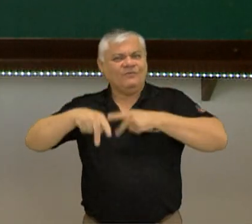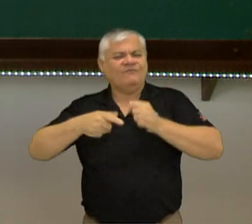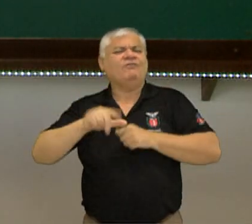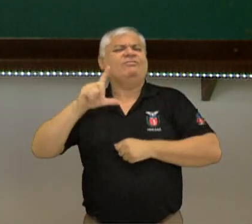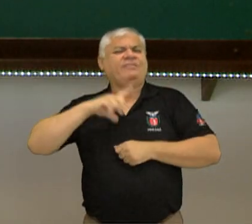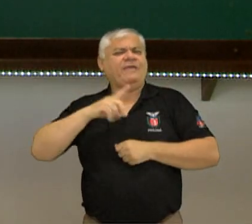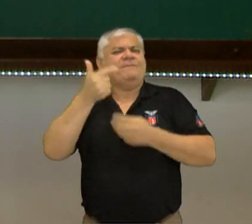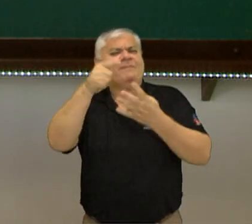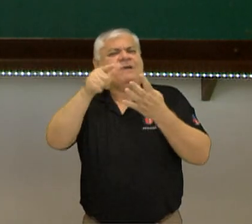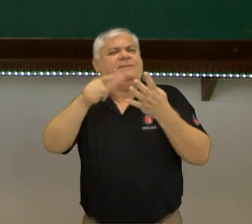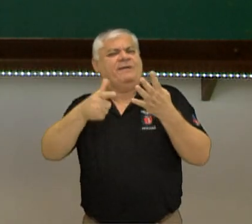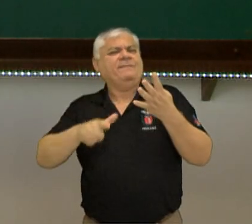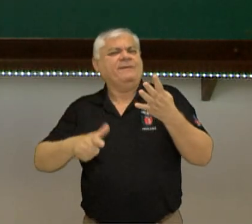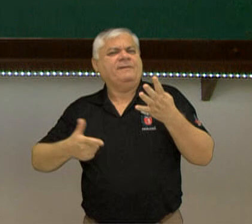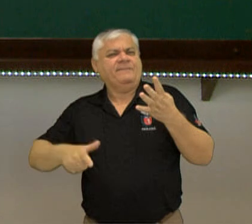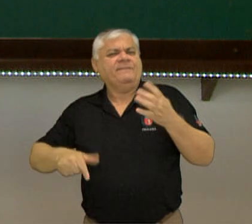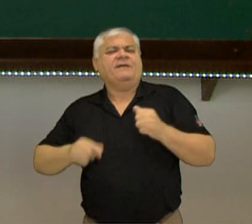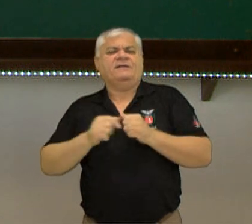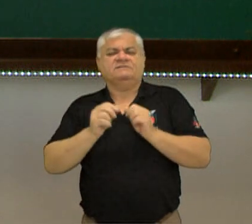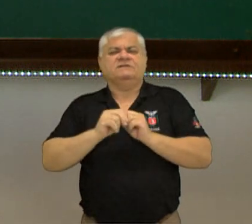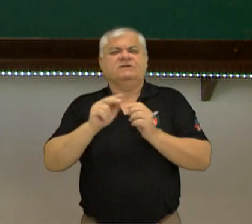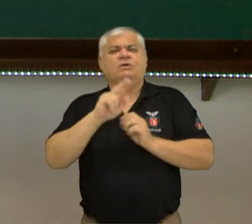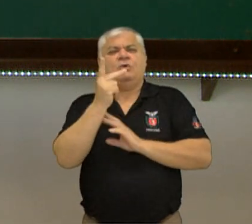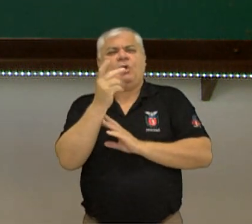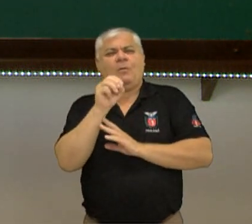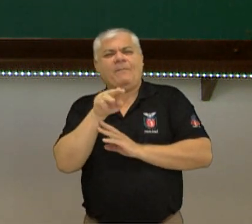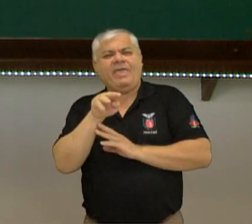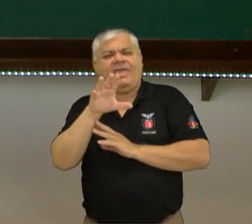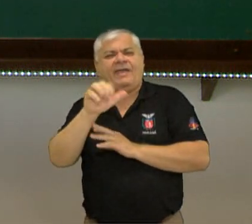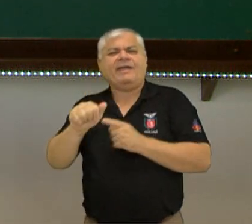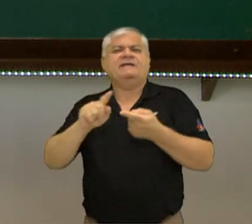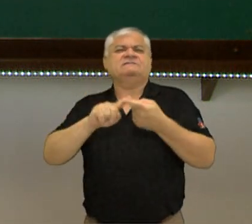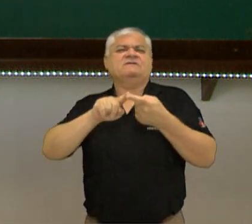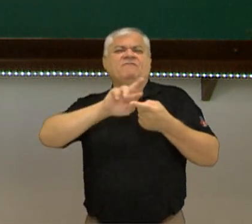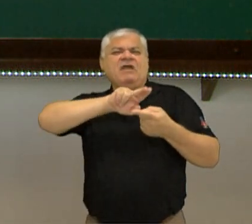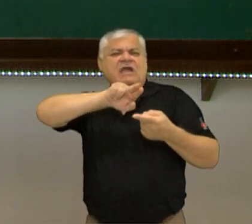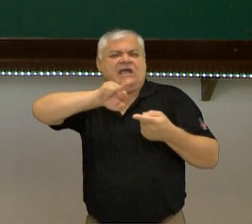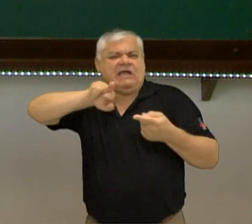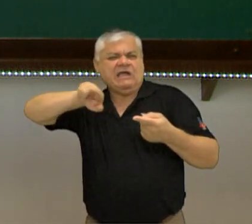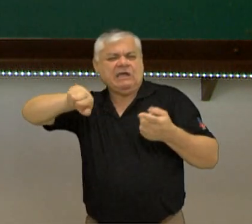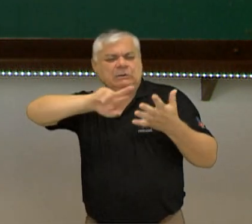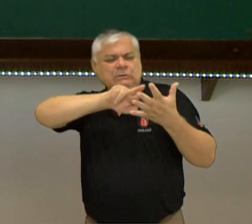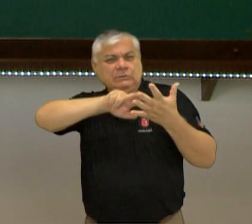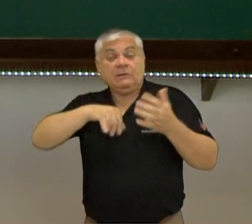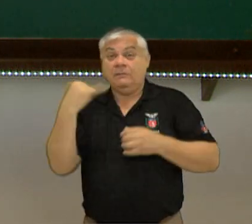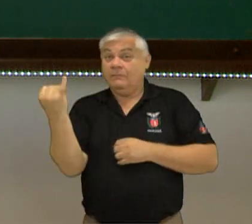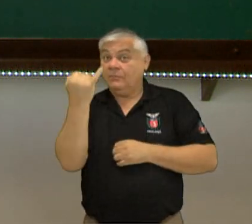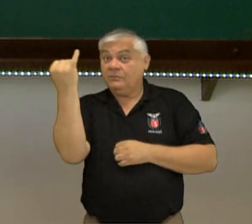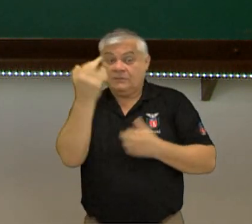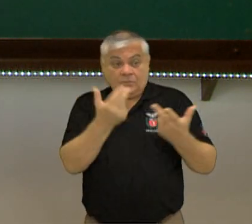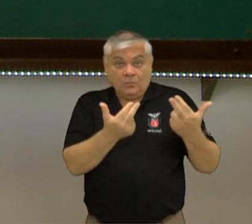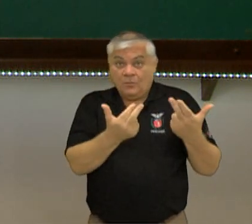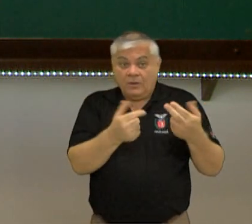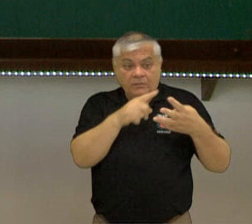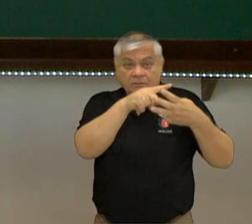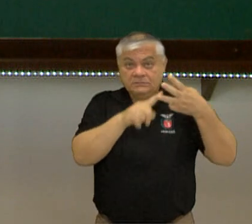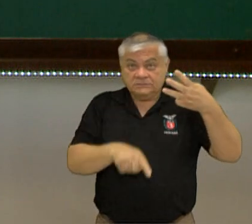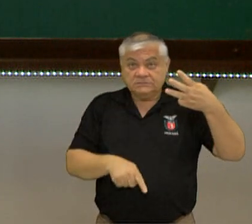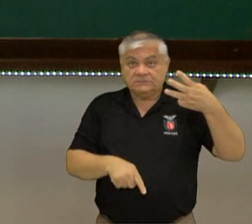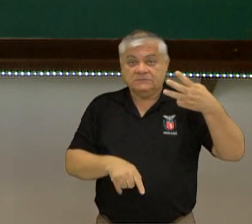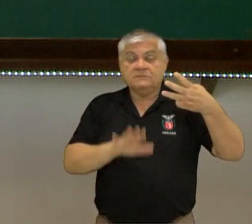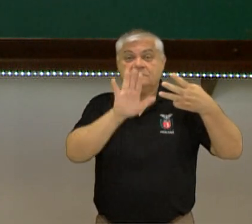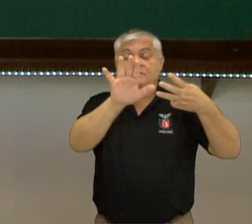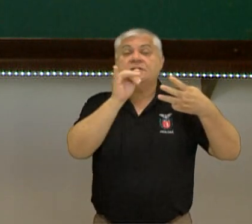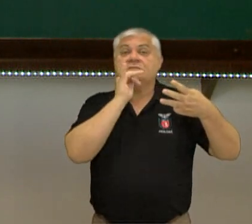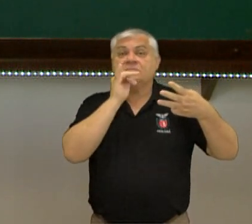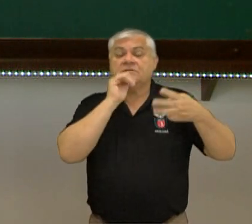ter outras civilizações, né? Os olmecas, os toltecas, tão importante quanto essas que nós estamos vendo, né? A gente aí